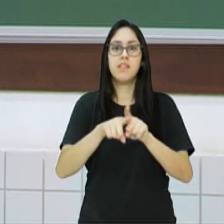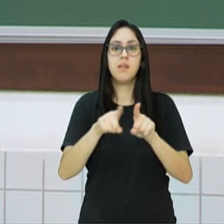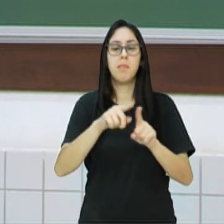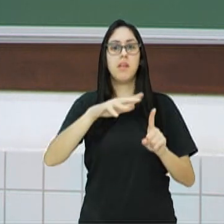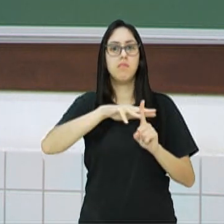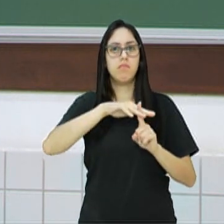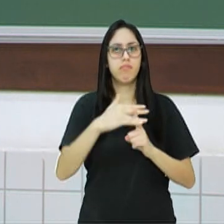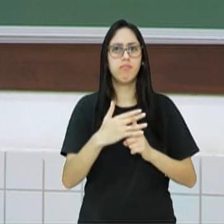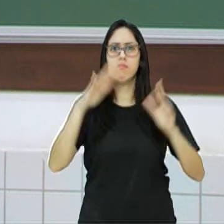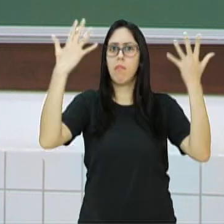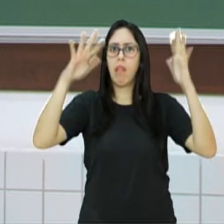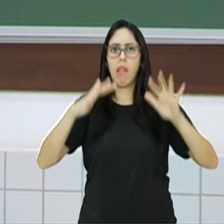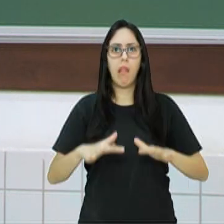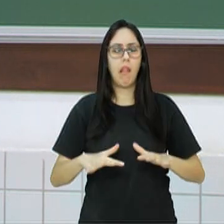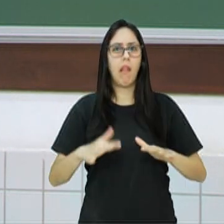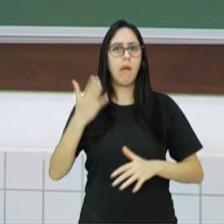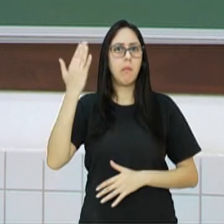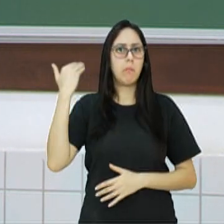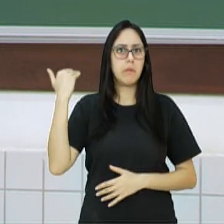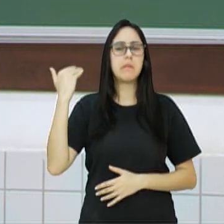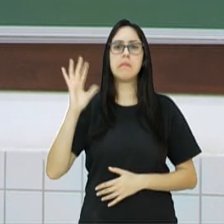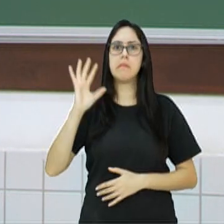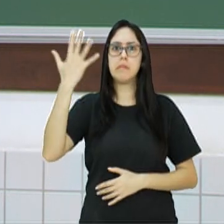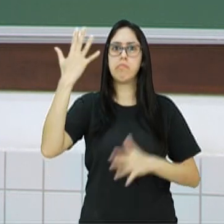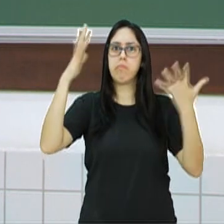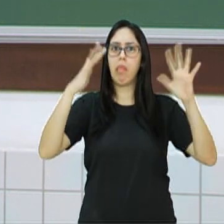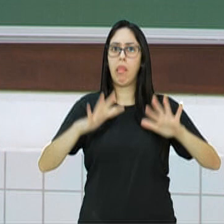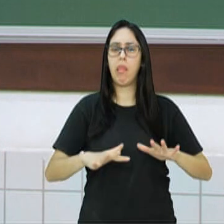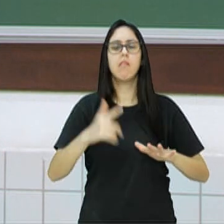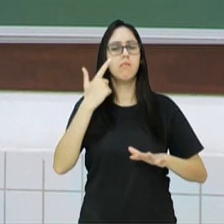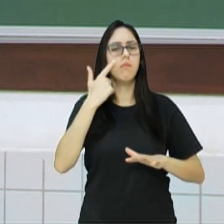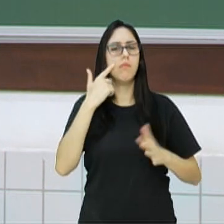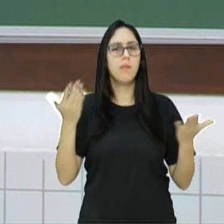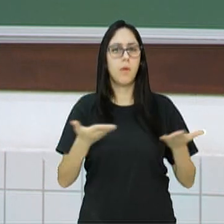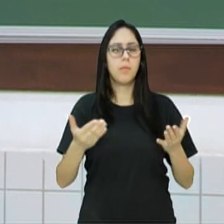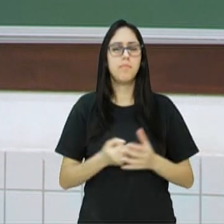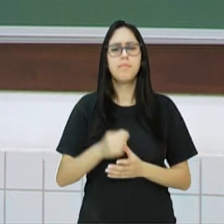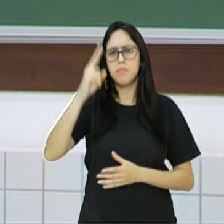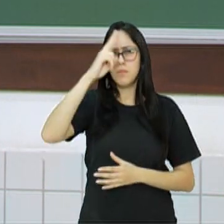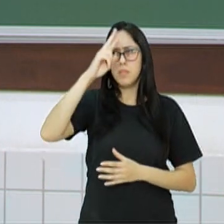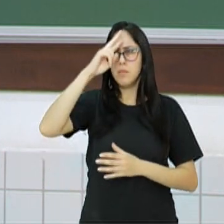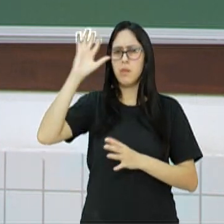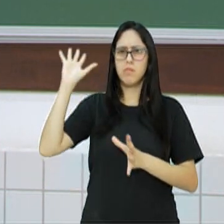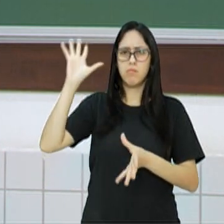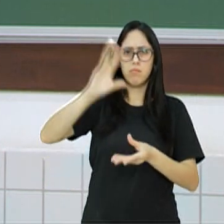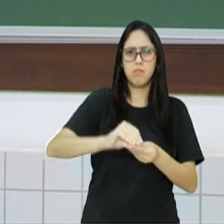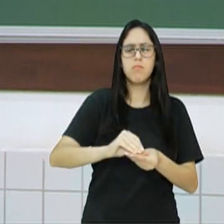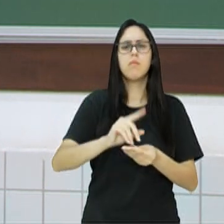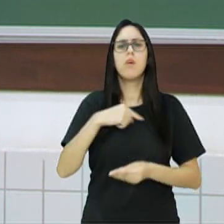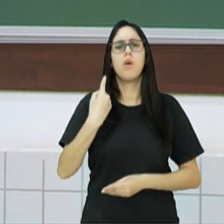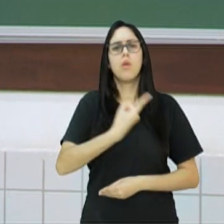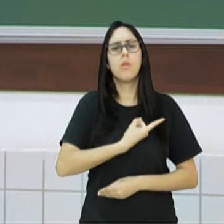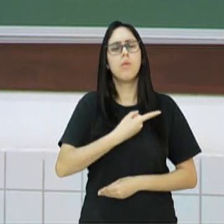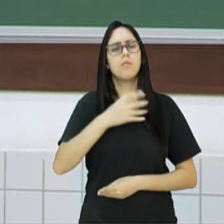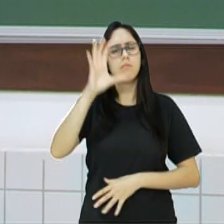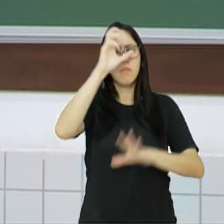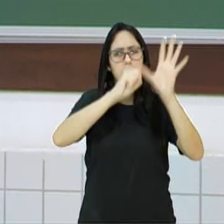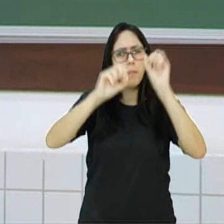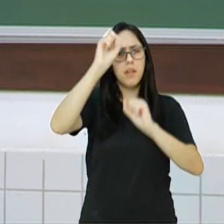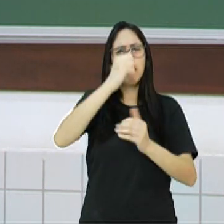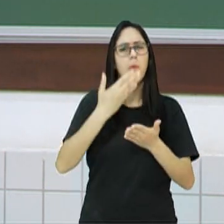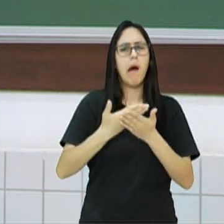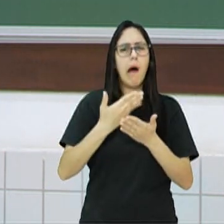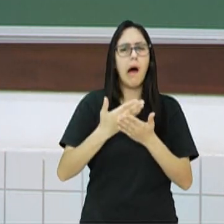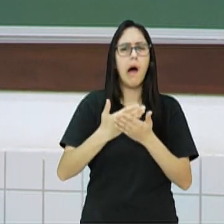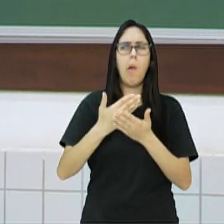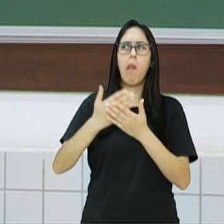de 80, o seu declínio e a sua queda. Beleza? Gente, retomando, o que a gente tem visto nas aulas de história, nas aulas